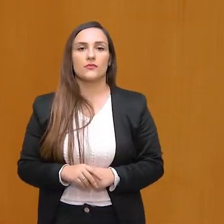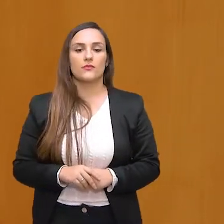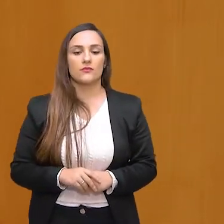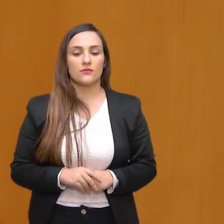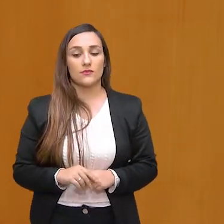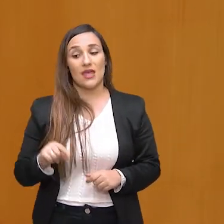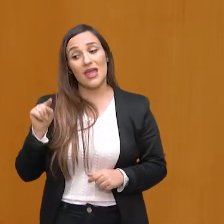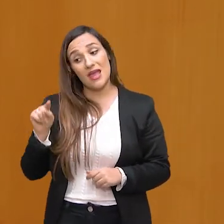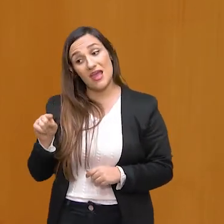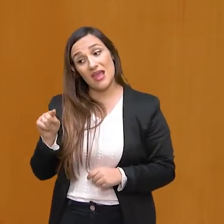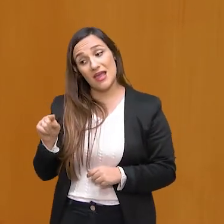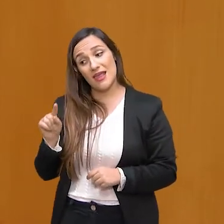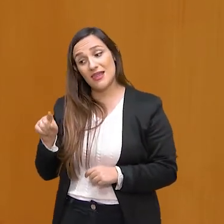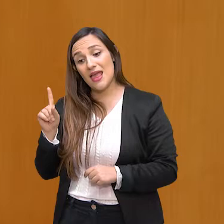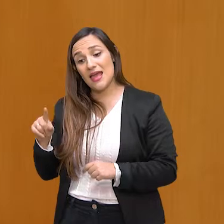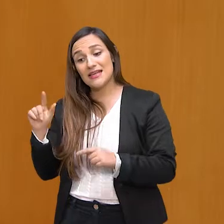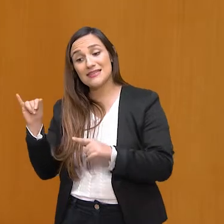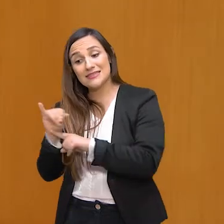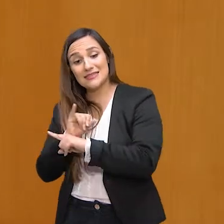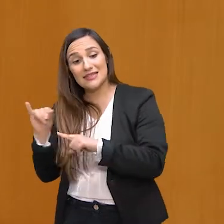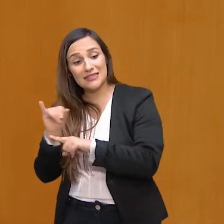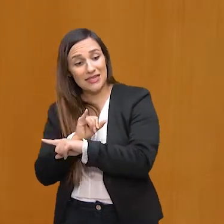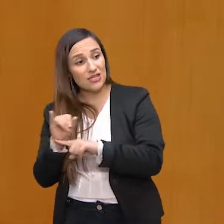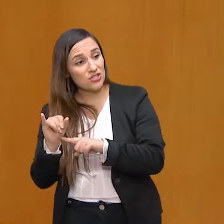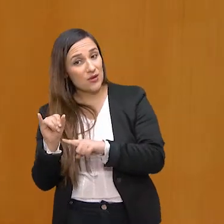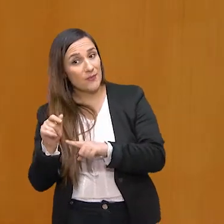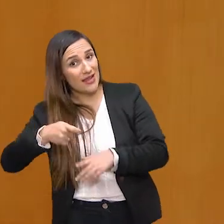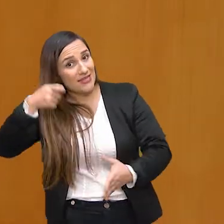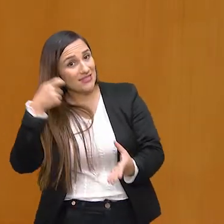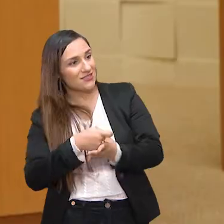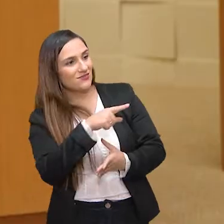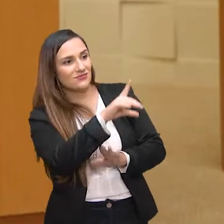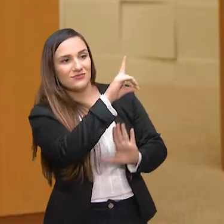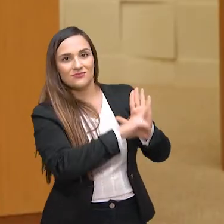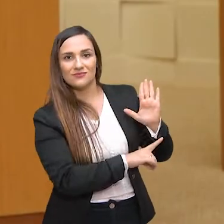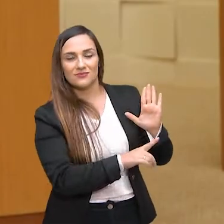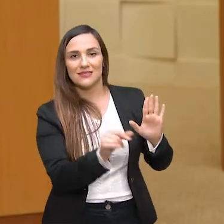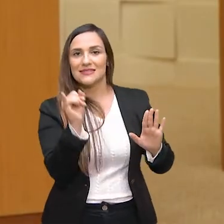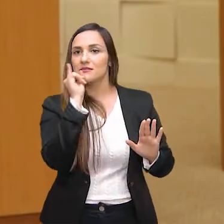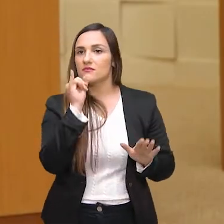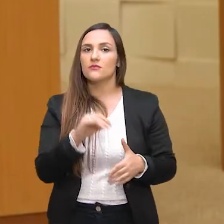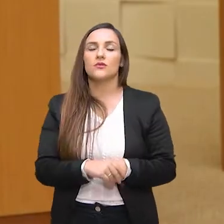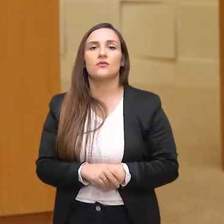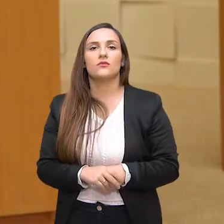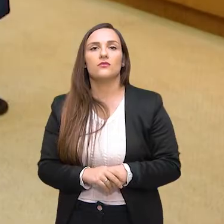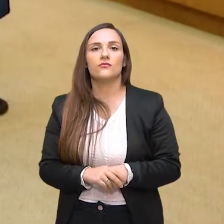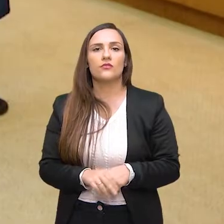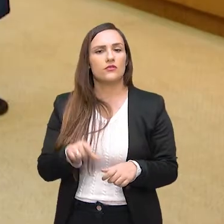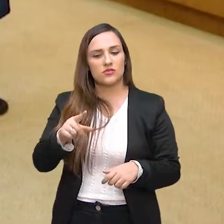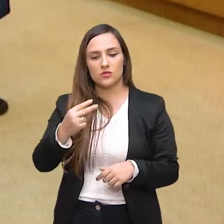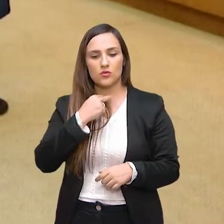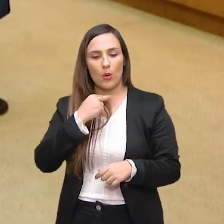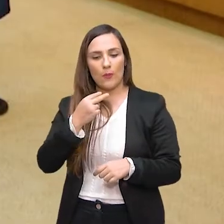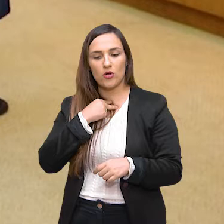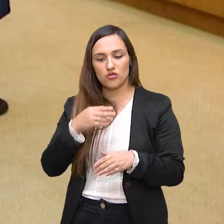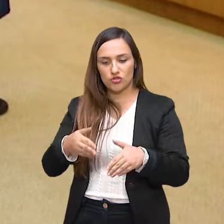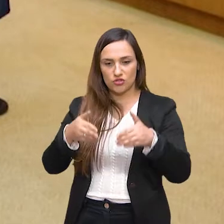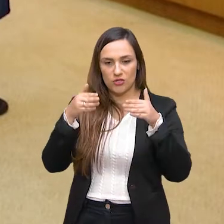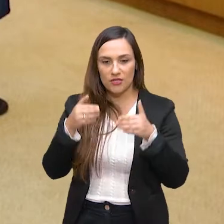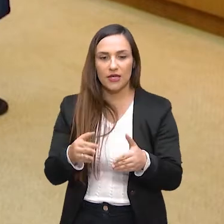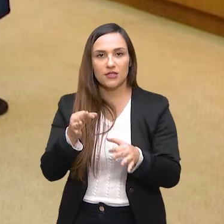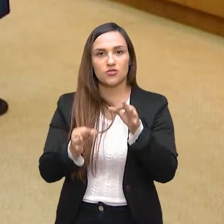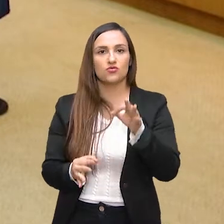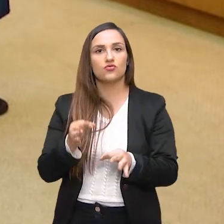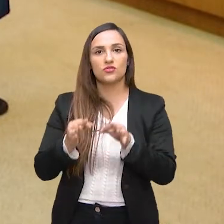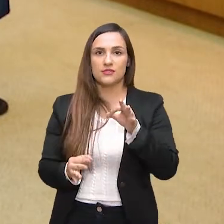mas o processo é instrumento do direito civil. Ele não existe por si só. Você não pode ir à justiça sem